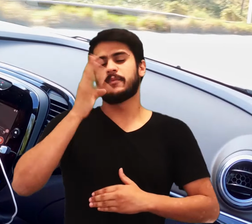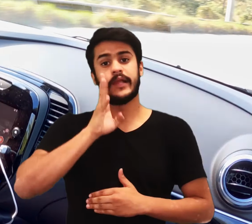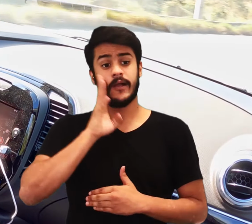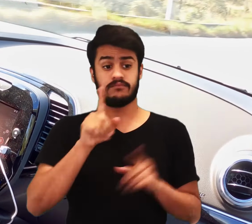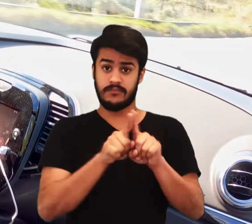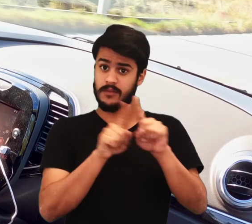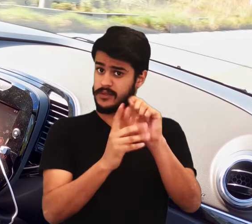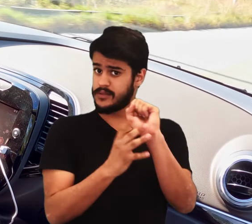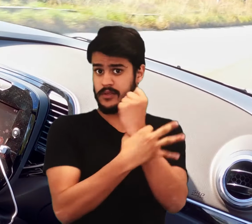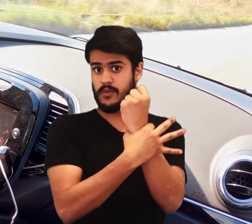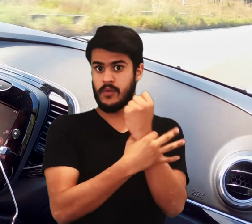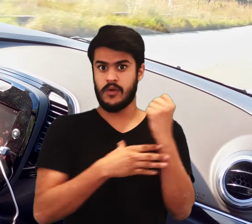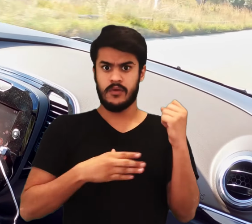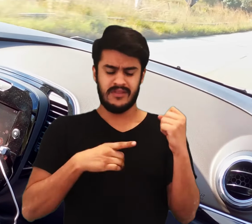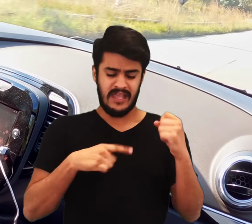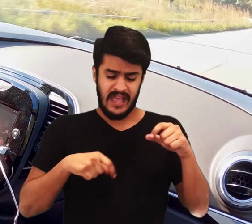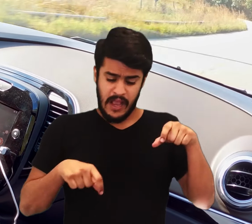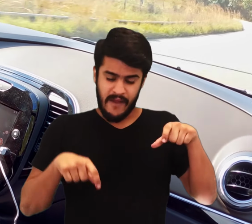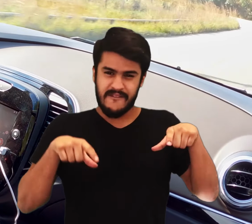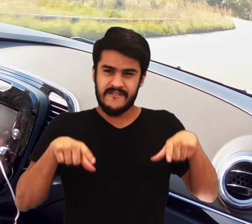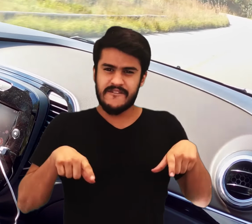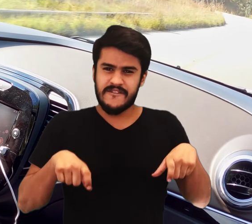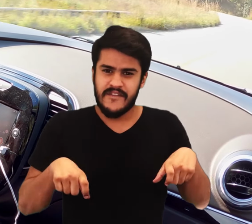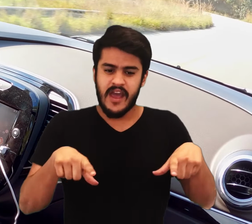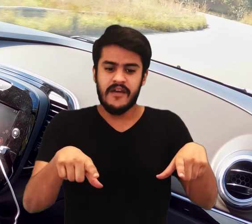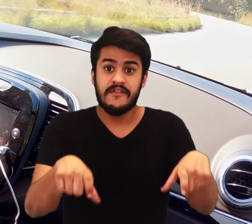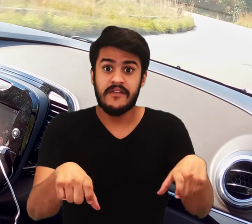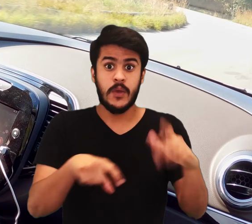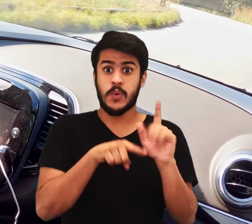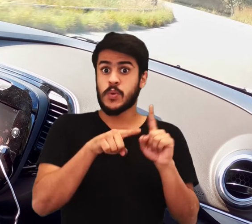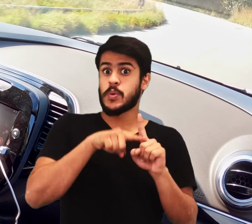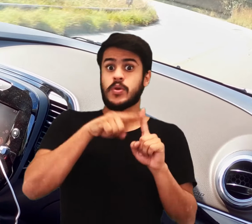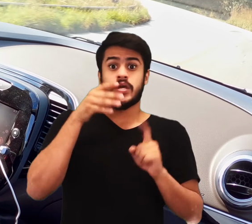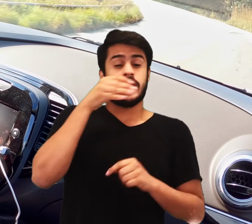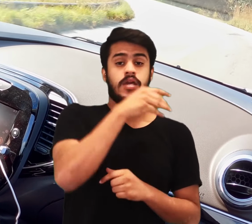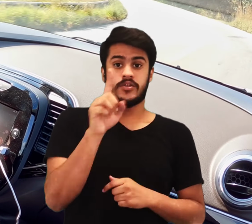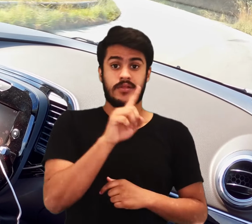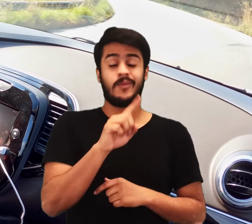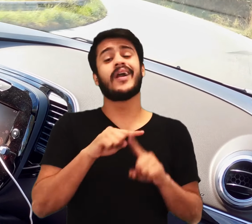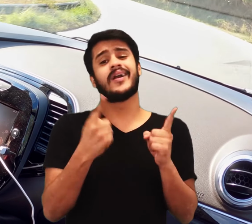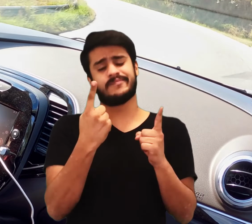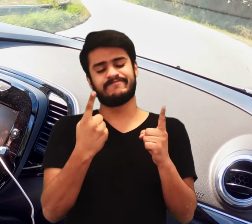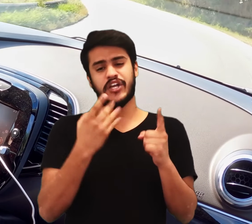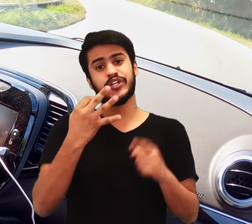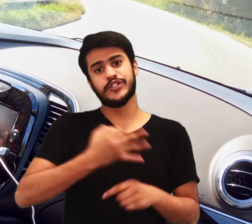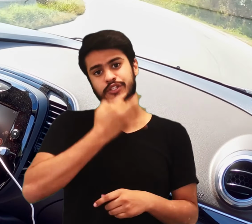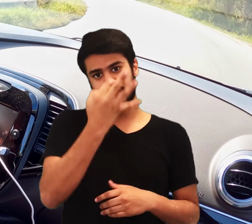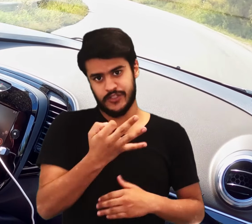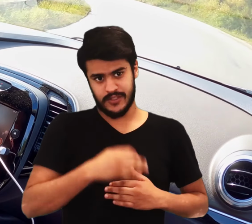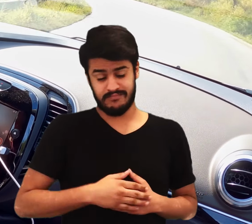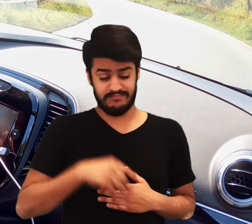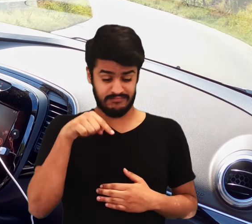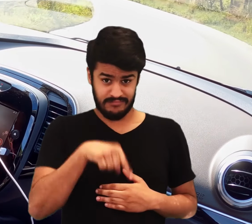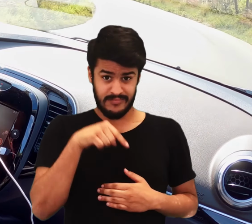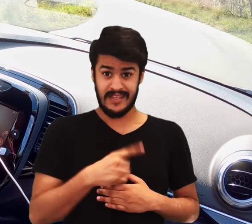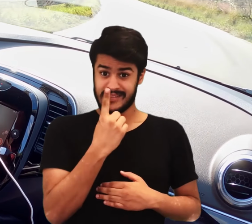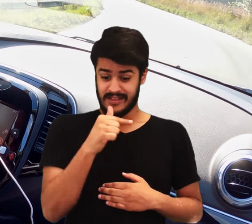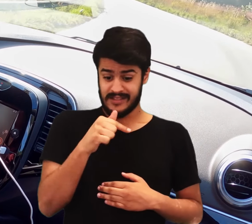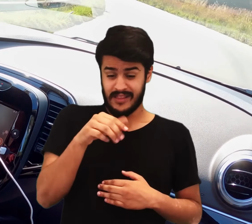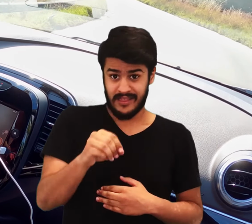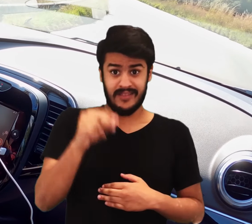legal e inclusive seguro, Ajuda você a superaquecer os freios e aí entra um detalhe que eu queria criticar aqui no Capture que é o seguinte tem um veículo de